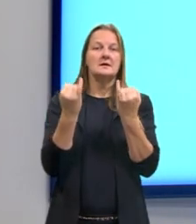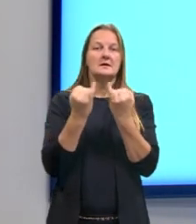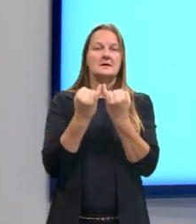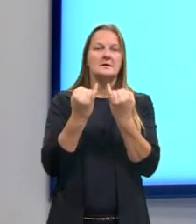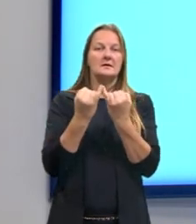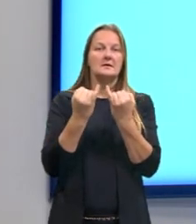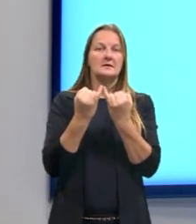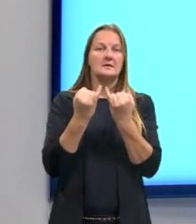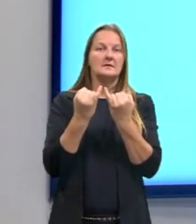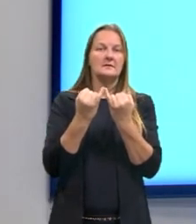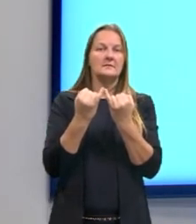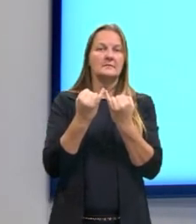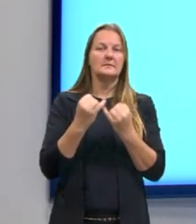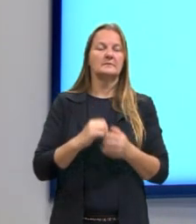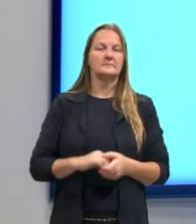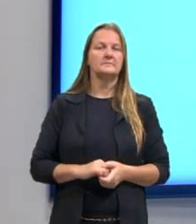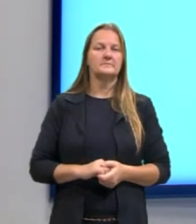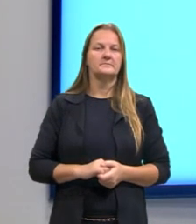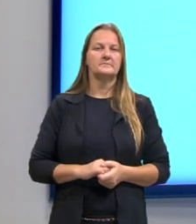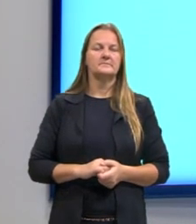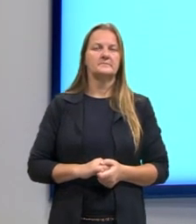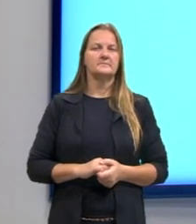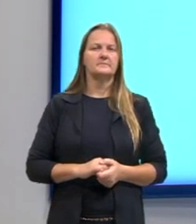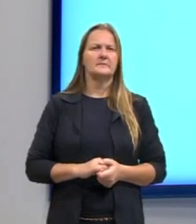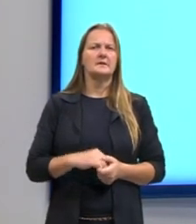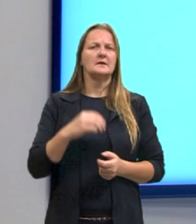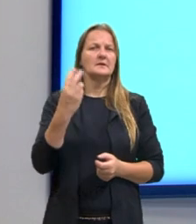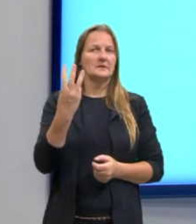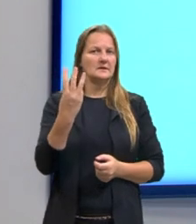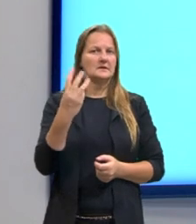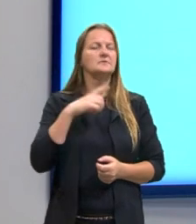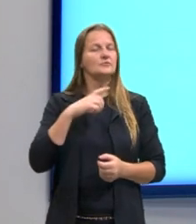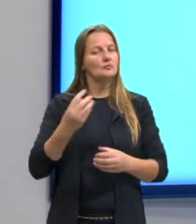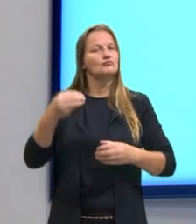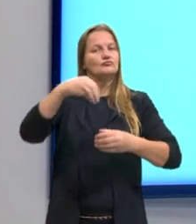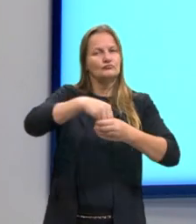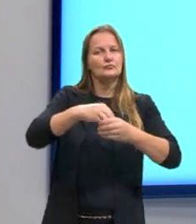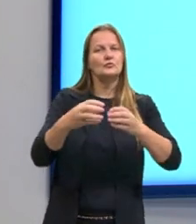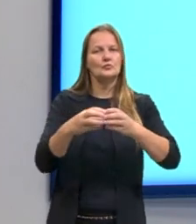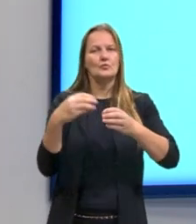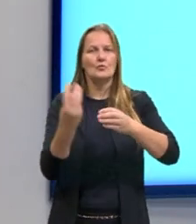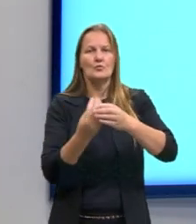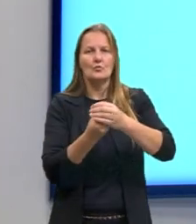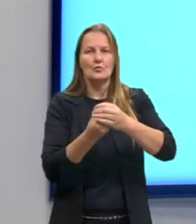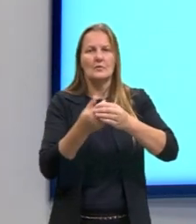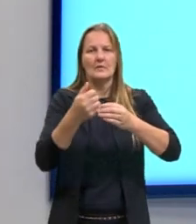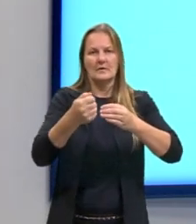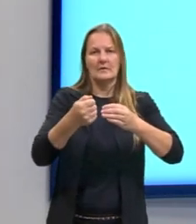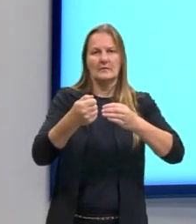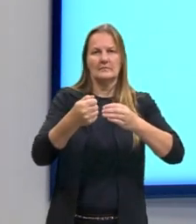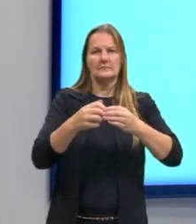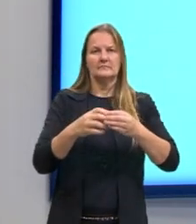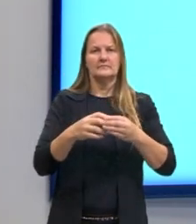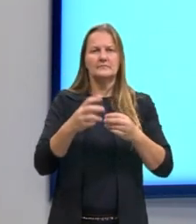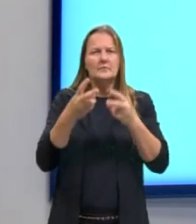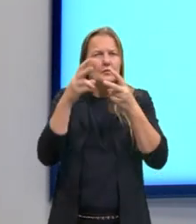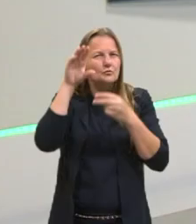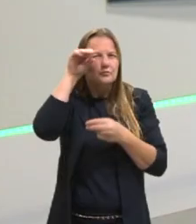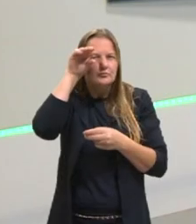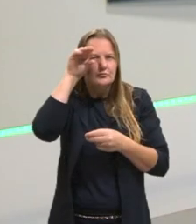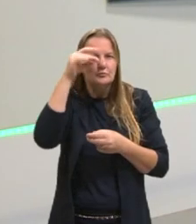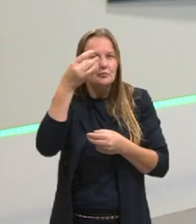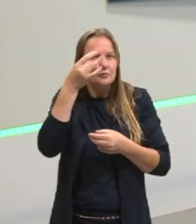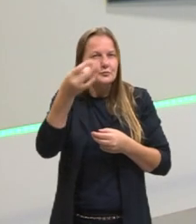7. Então, 3 está dentro do conjunto A. Basta olhar visualmente e você consegue perceber isso de forma